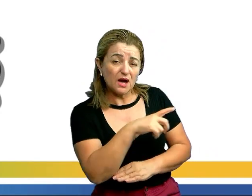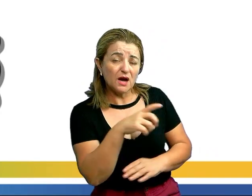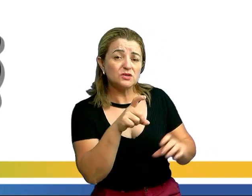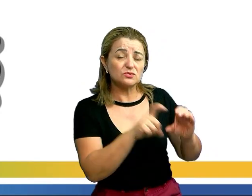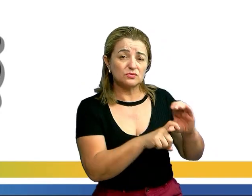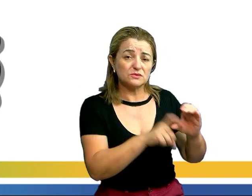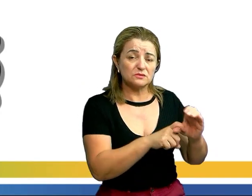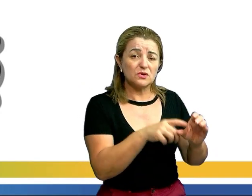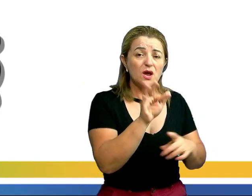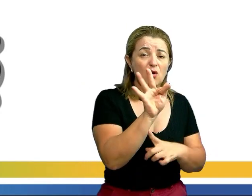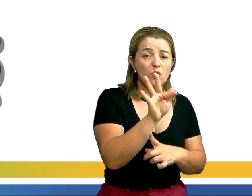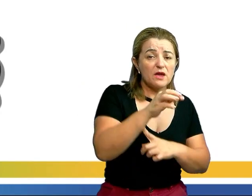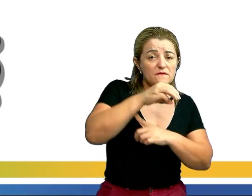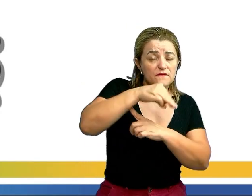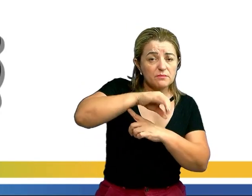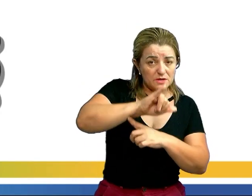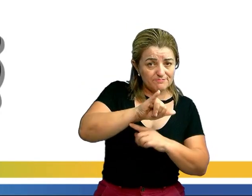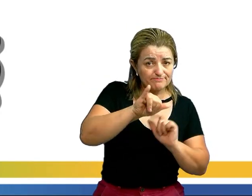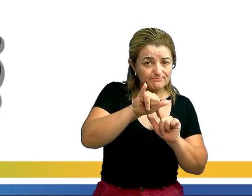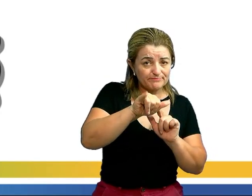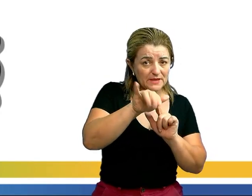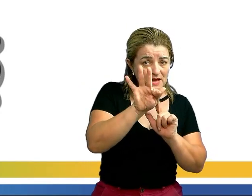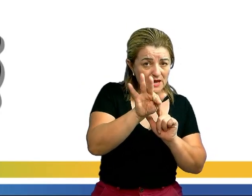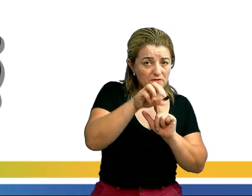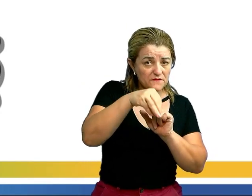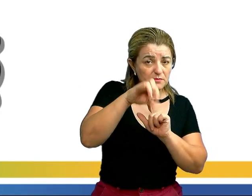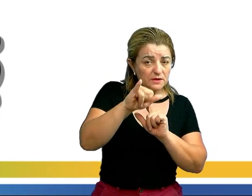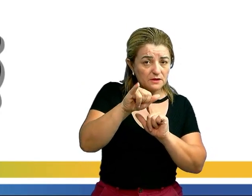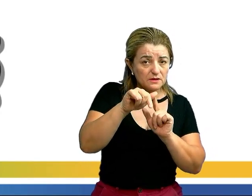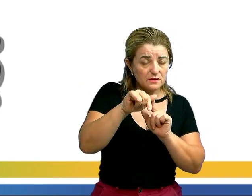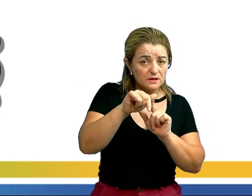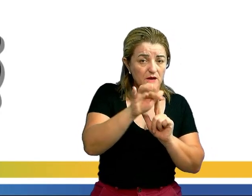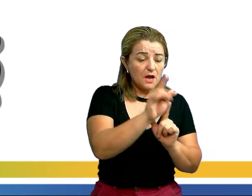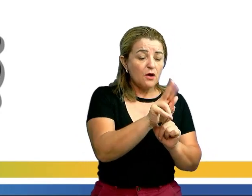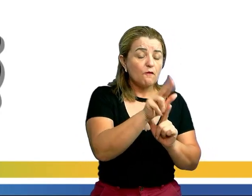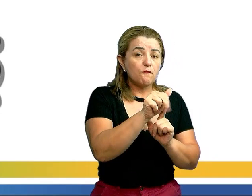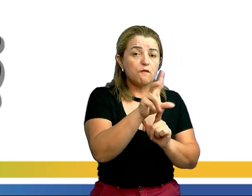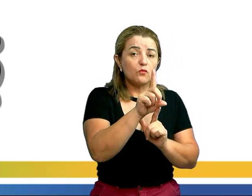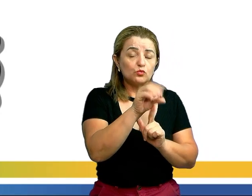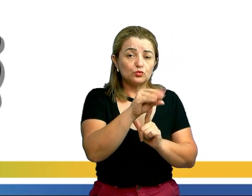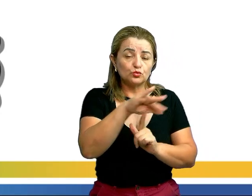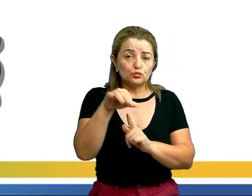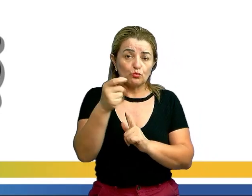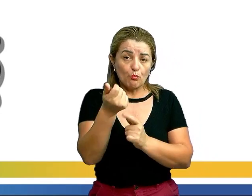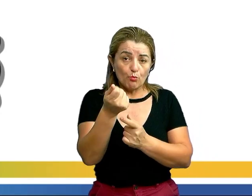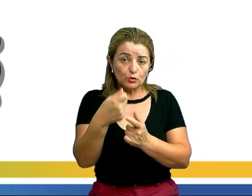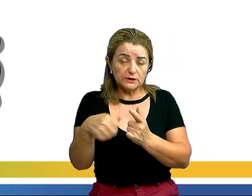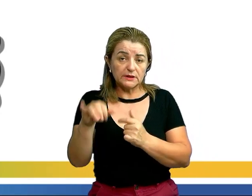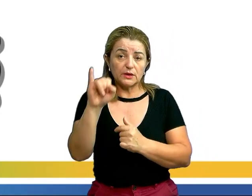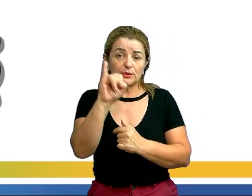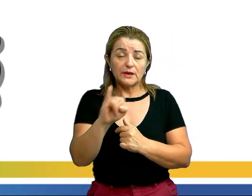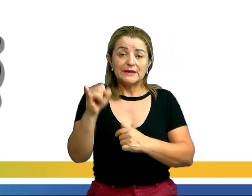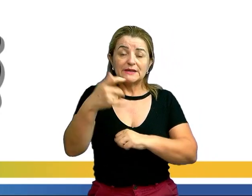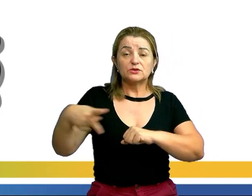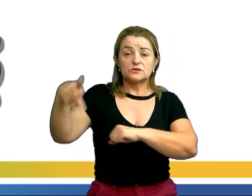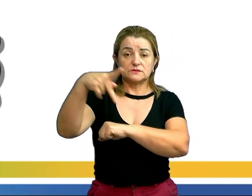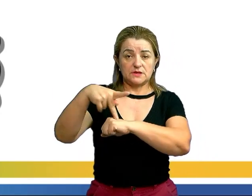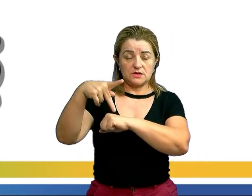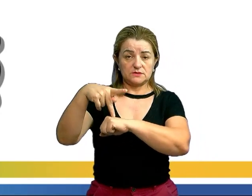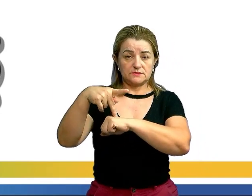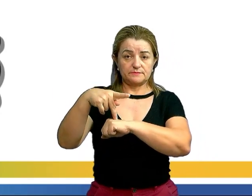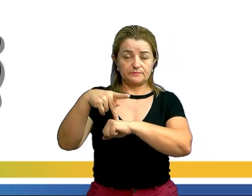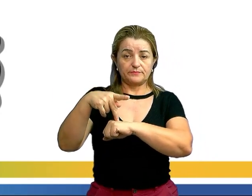o FMI, que é vocês sabem o que é o FMI? Fundo Monetário Internacional. São os coleguinhas